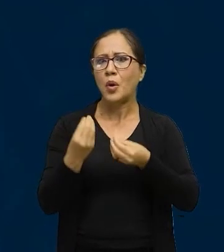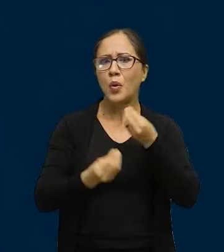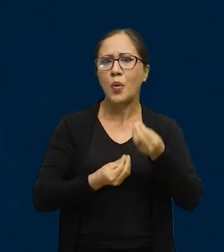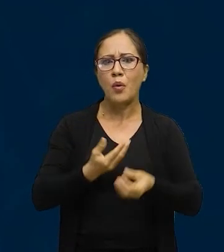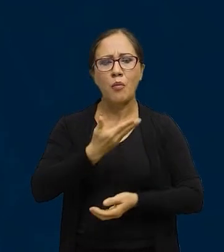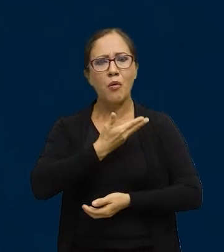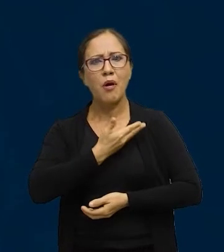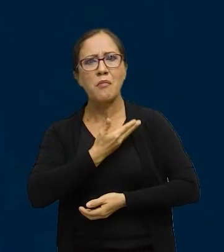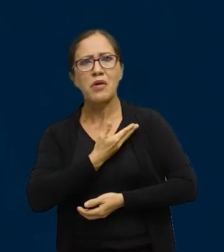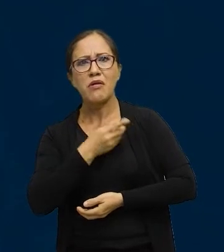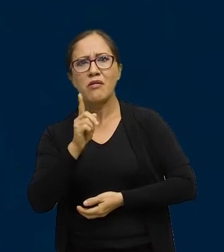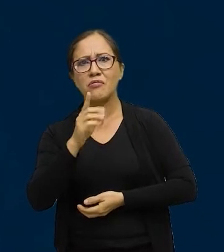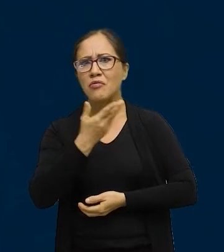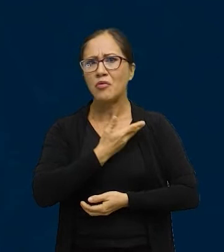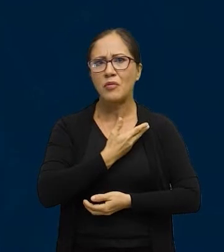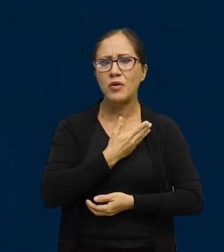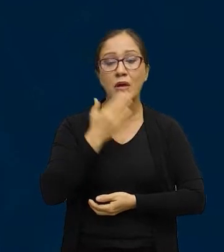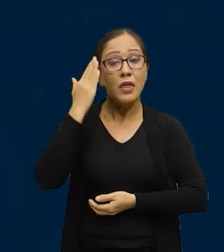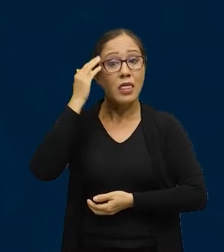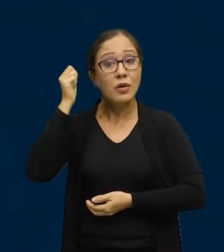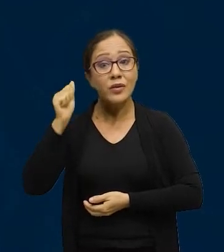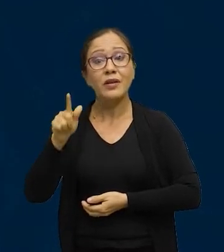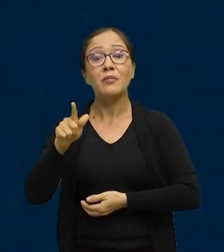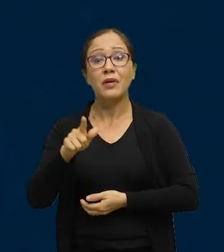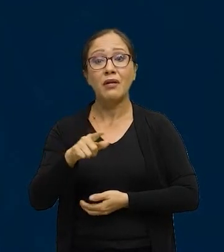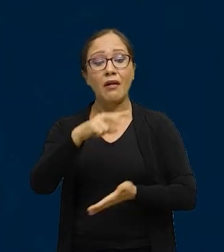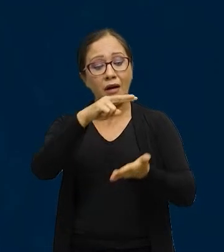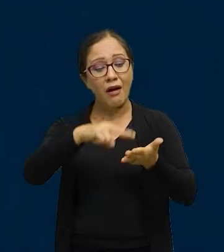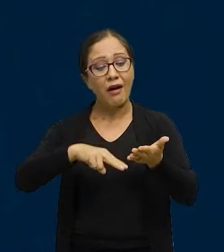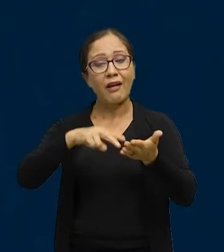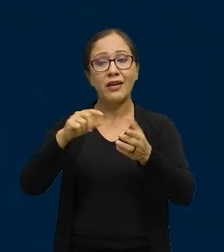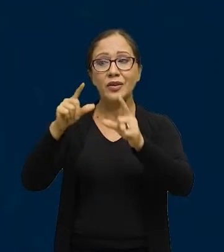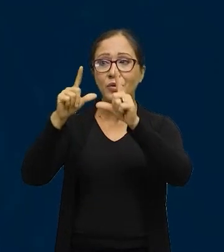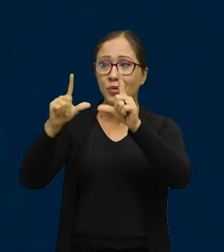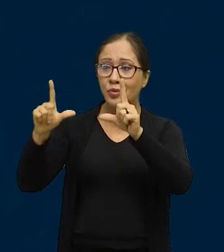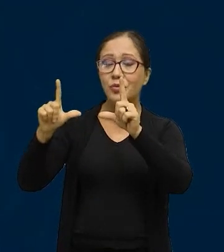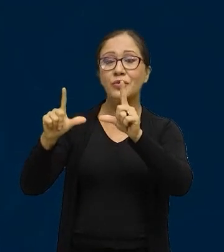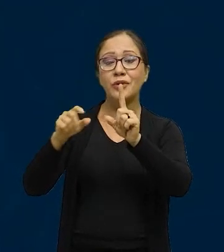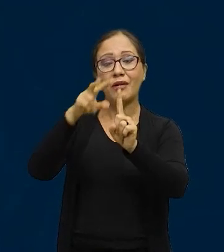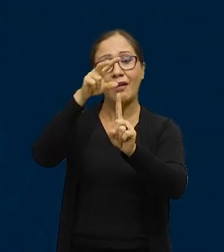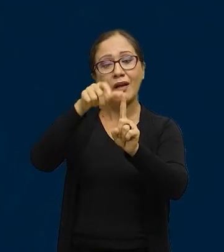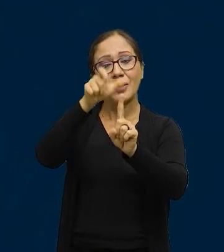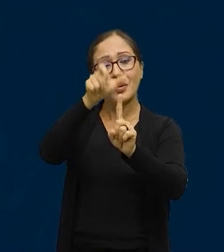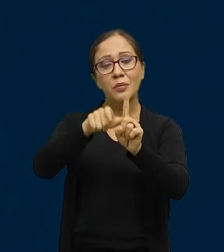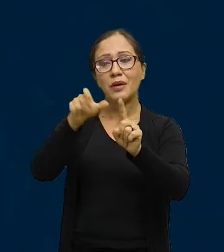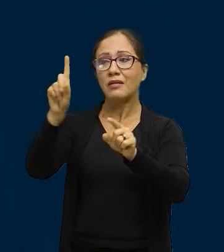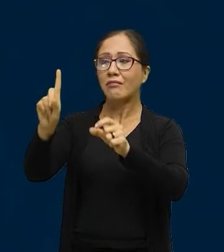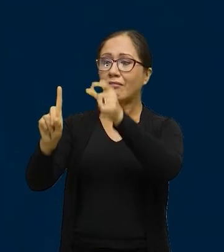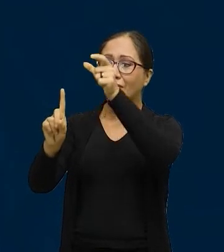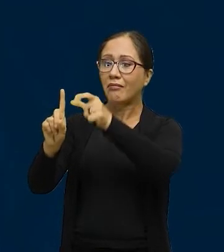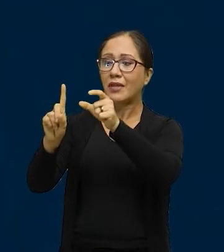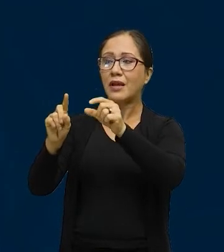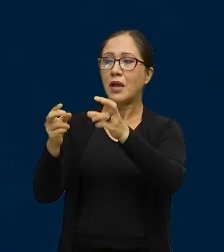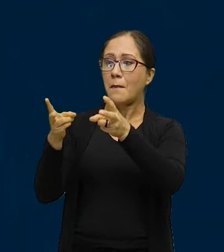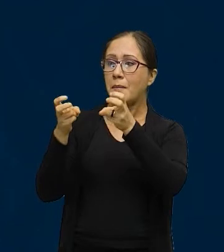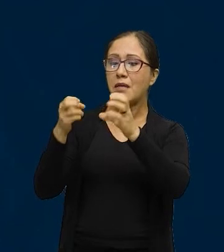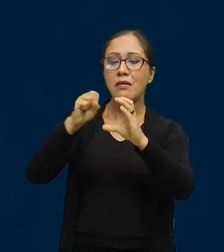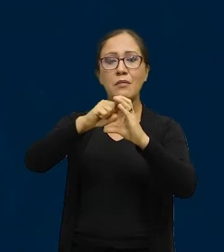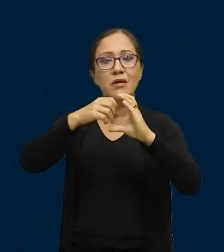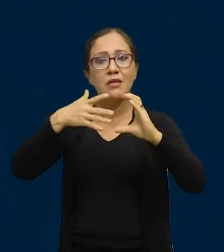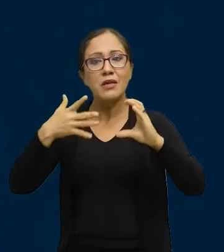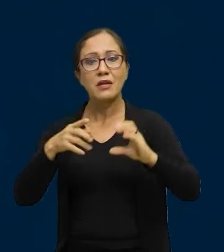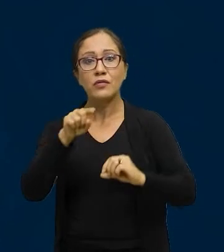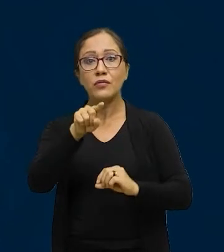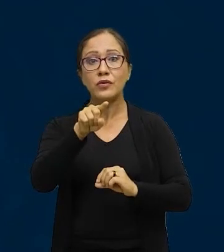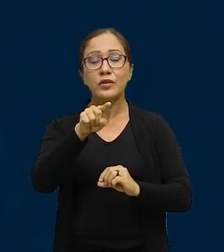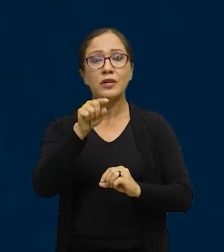são amigos. Então, saber fazer a leitura do personagem, percebendo suas características, faz com que